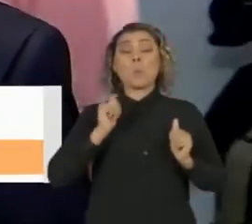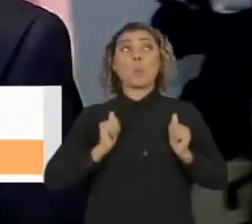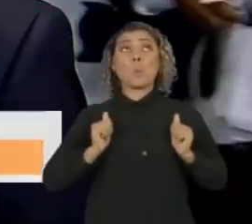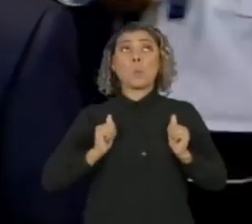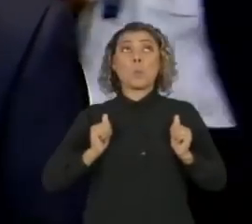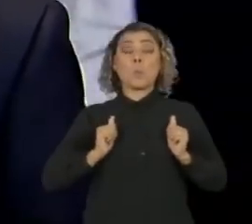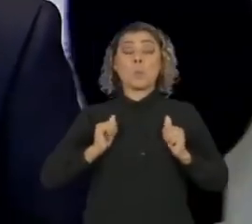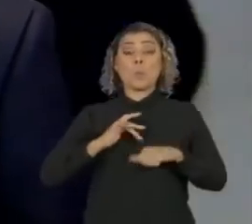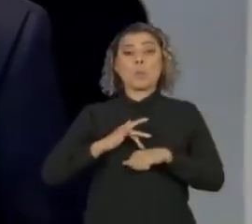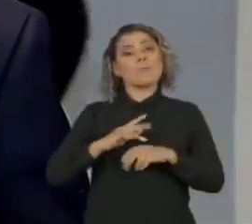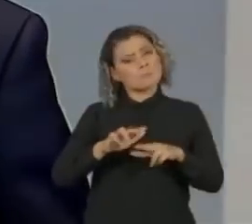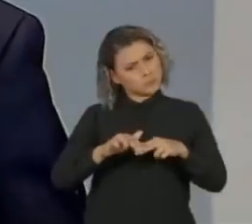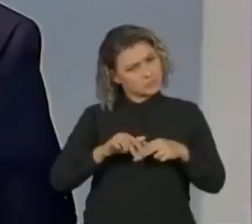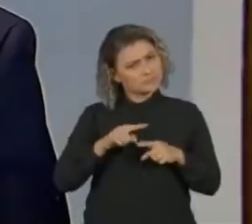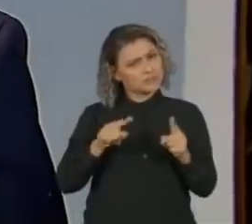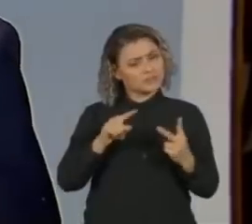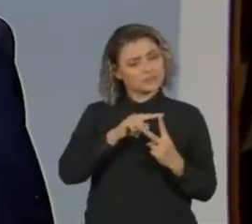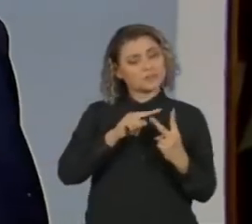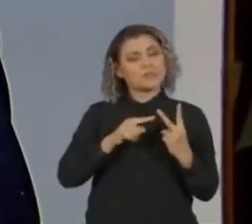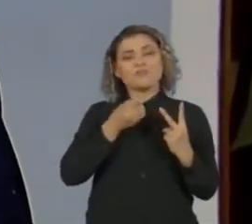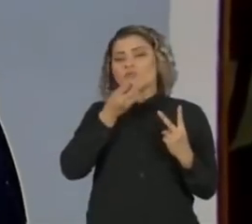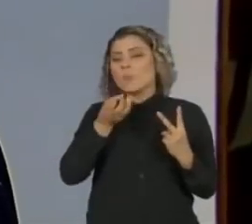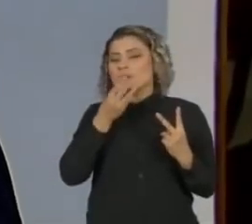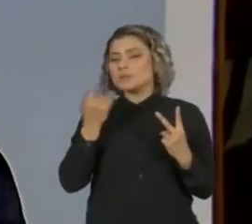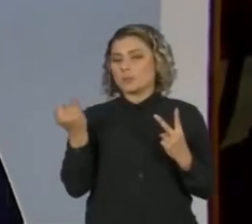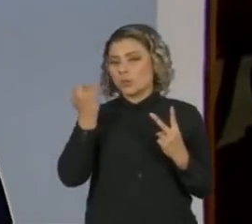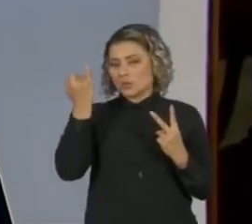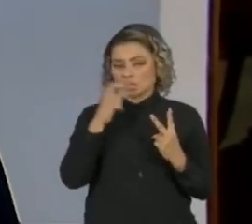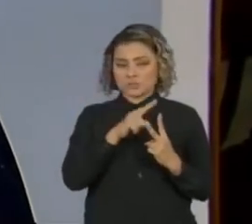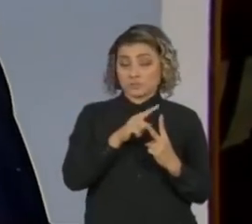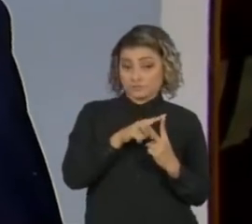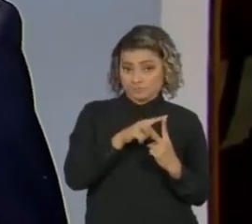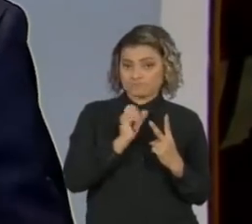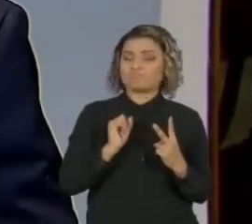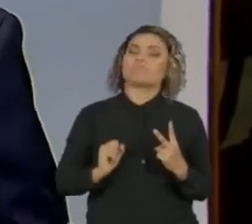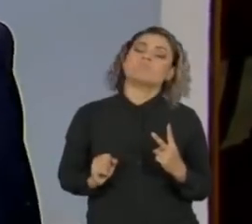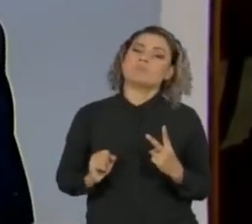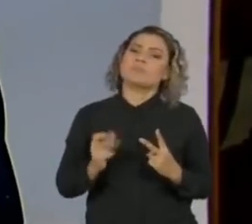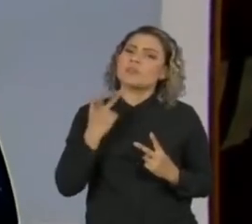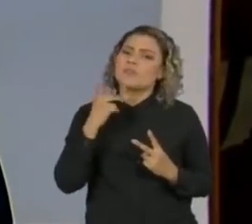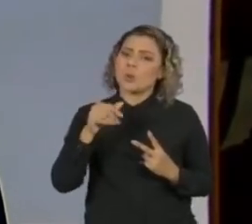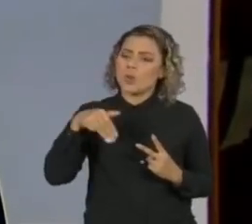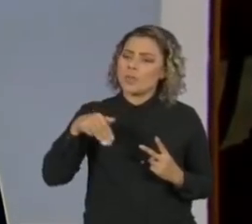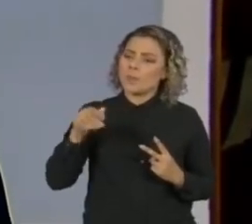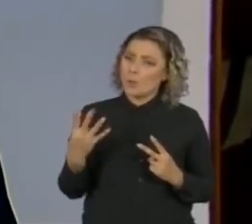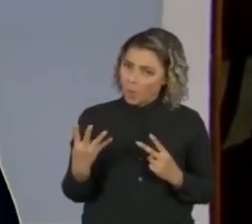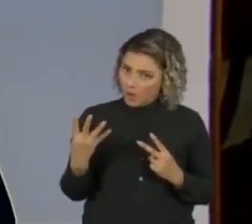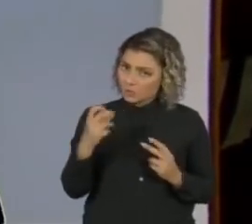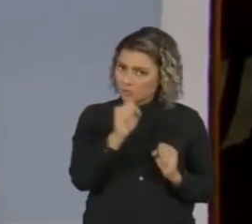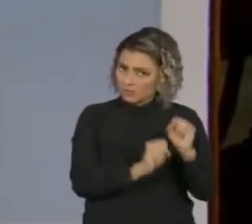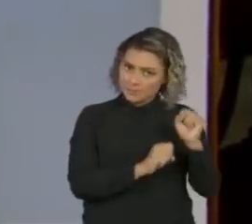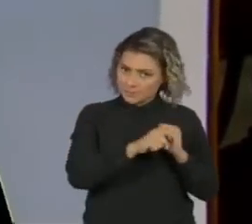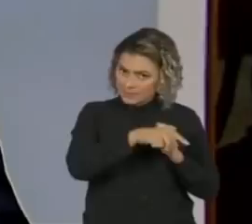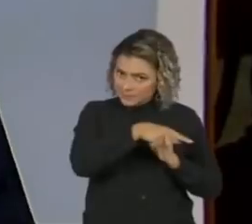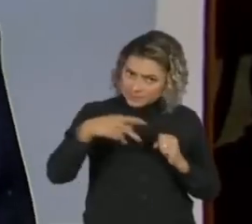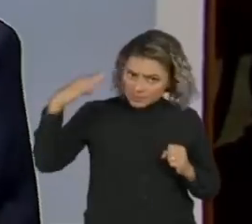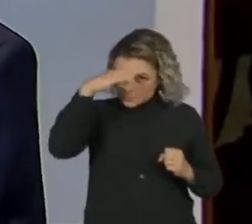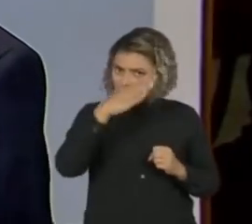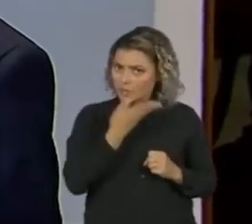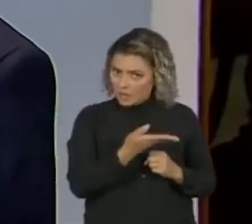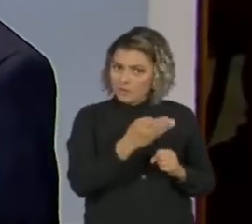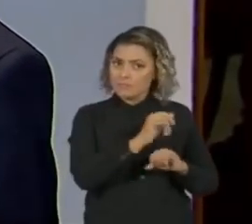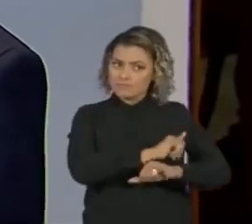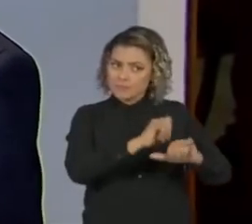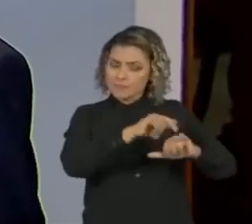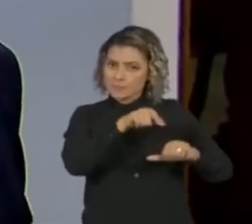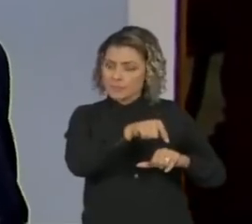calado, mas ele deu duas informações importantes. A primeira é que a M4, a agência que fez a